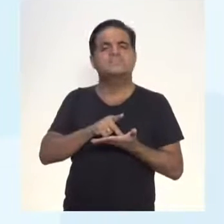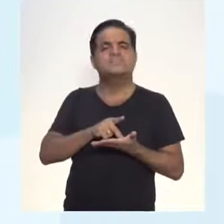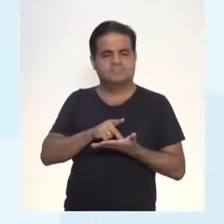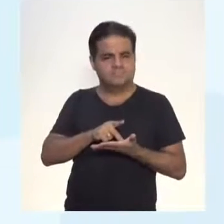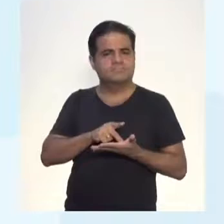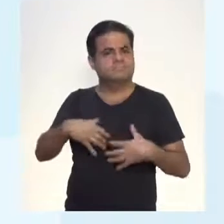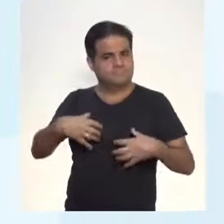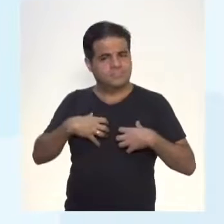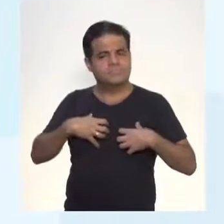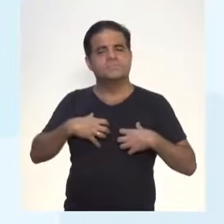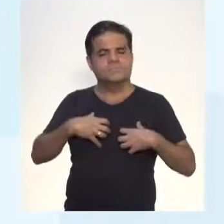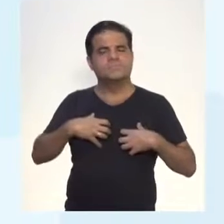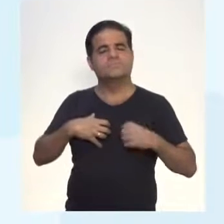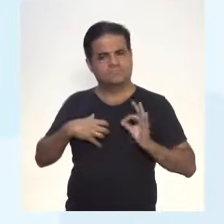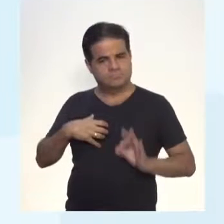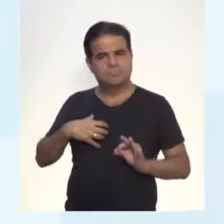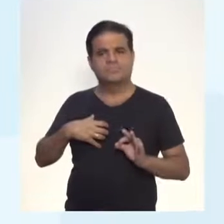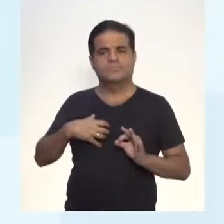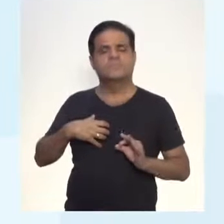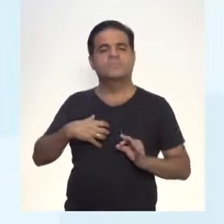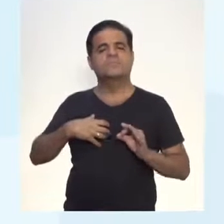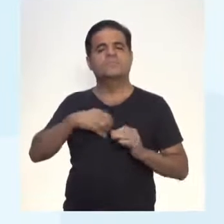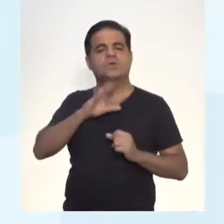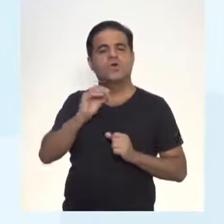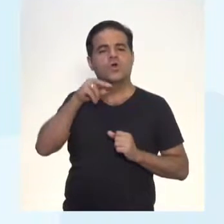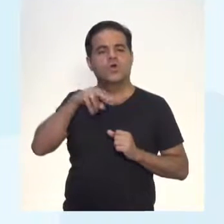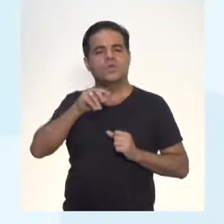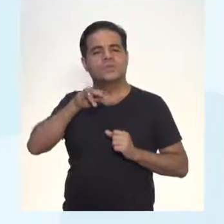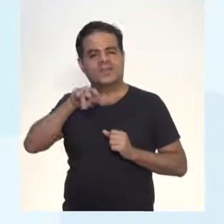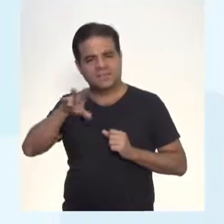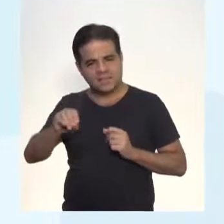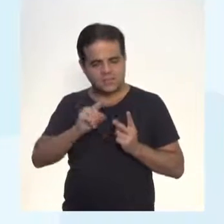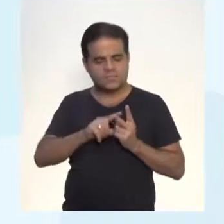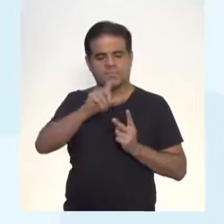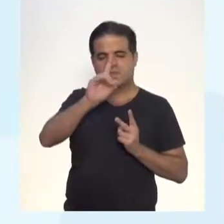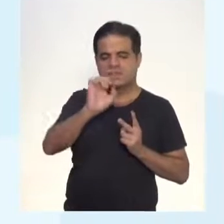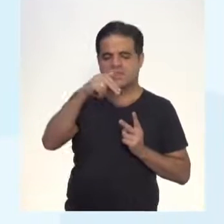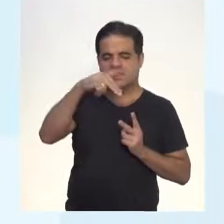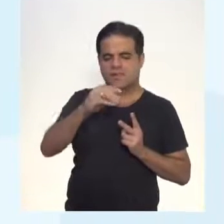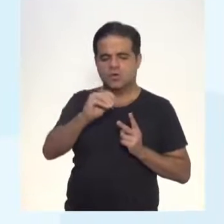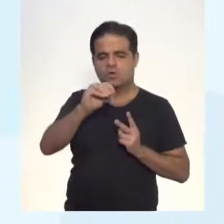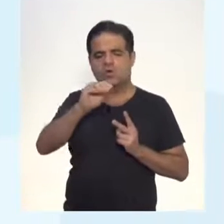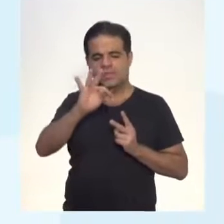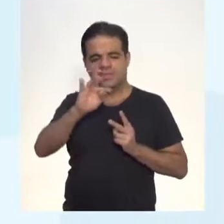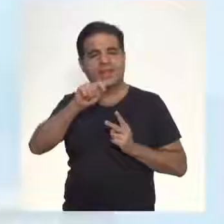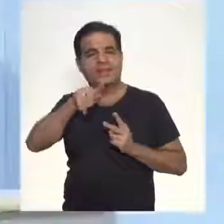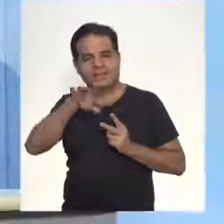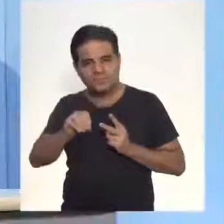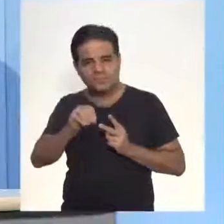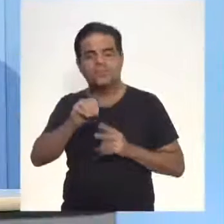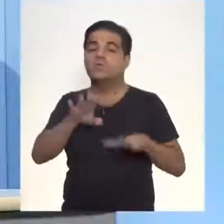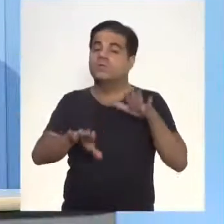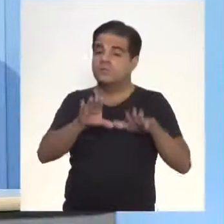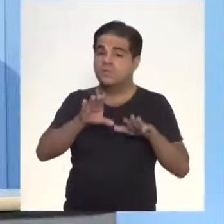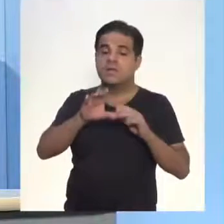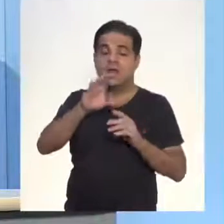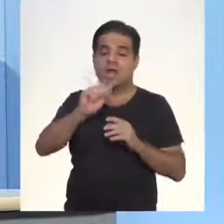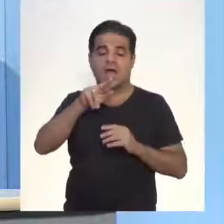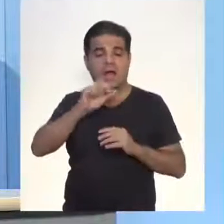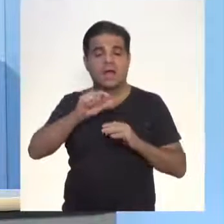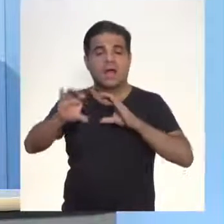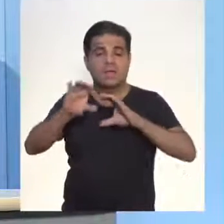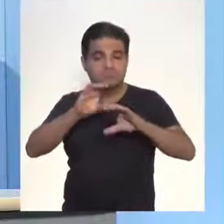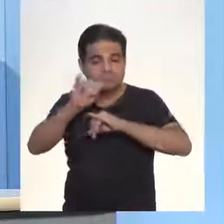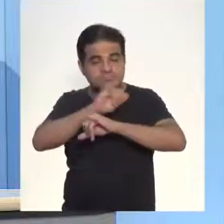palavra, no sentido conotativo e no sentido denotativo. E também lembramos que, de acordo com o canal de comunicação, né, veículo de